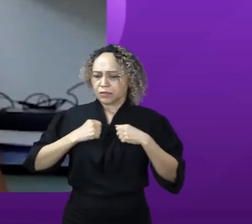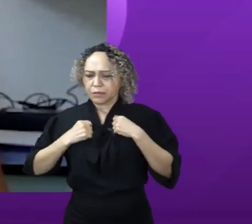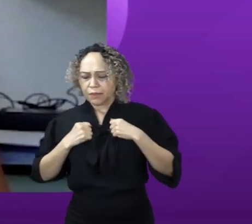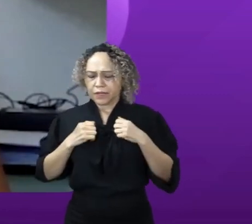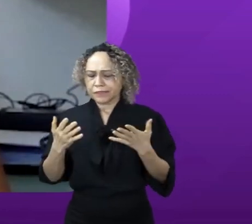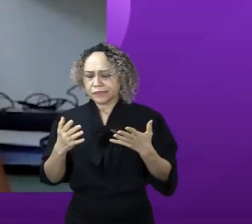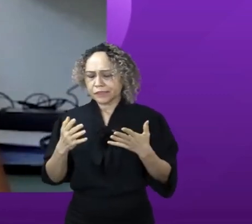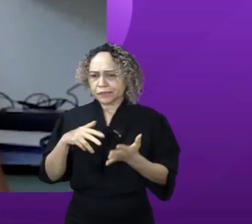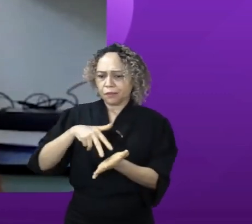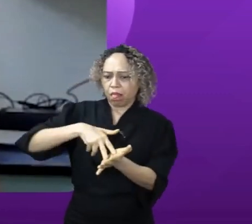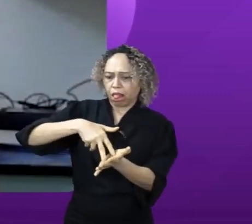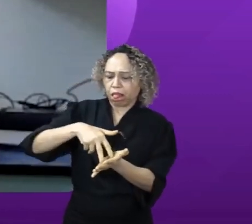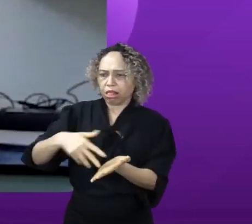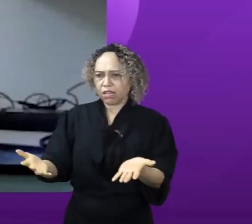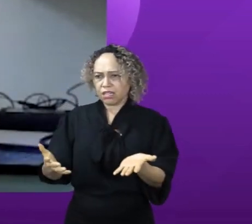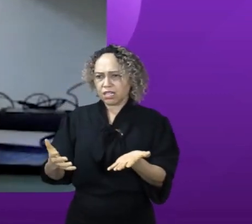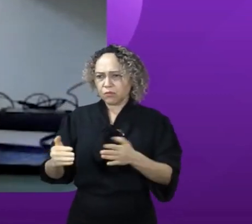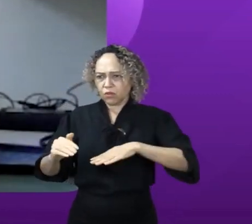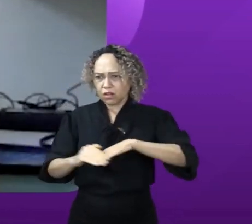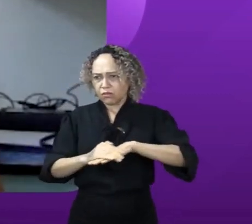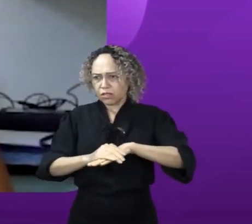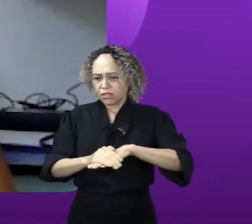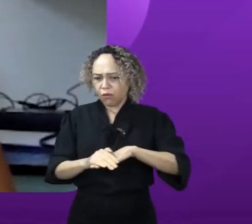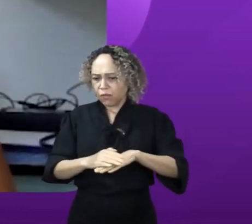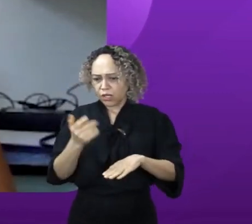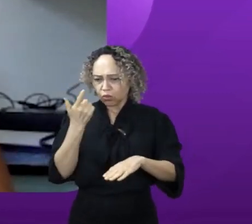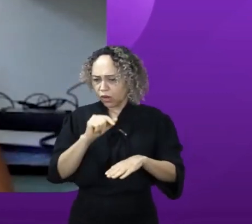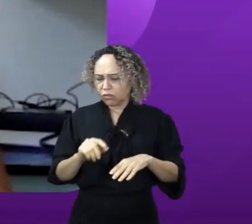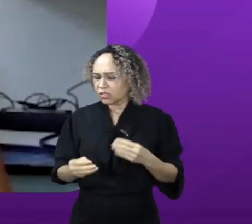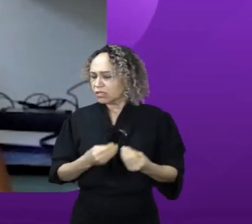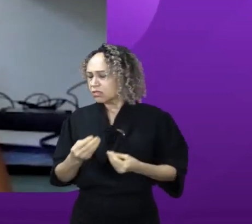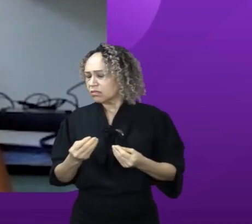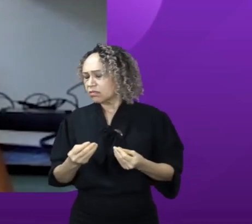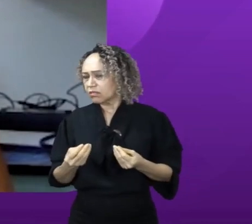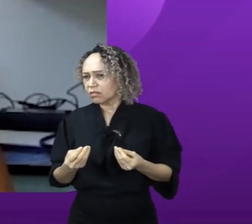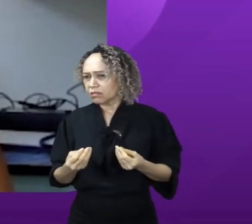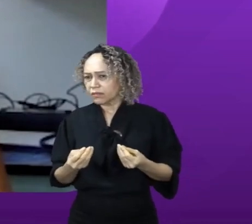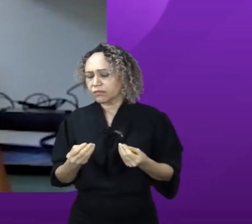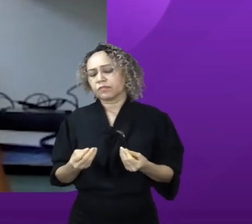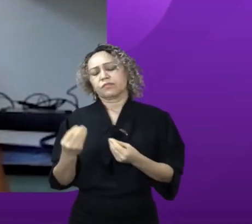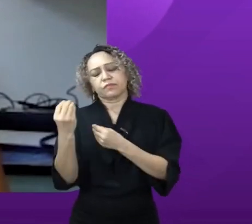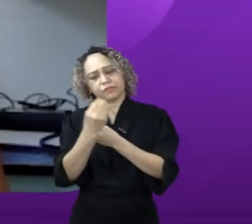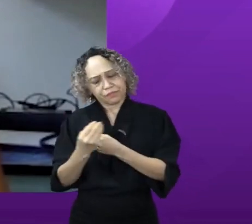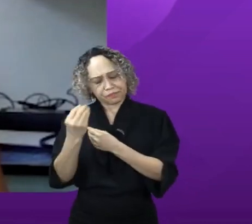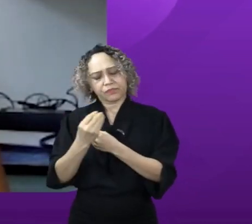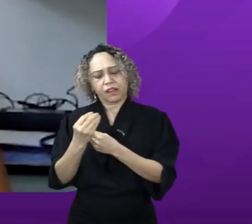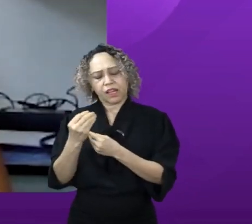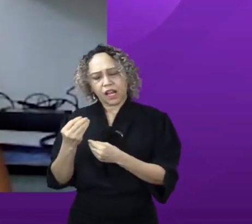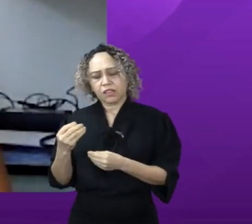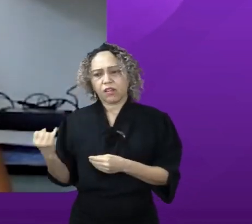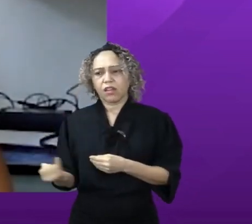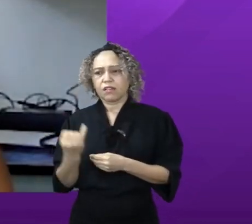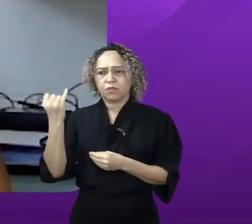não consigo mais calçar meu sapato porque eu não alcanço. Então, esse cuidado é importante que a gente